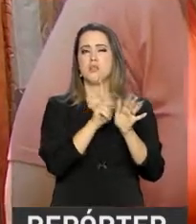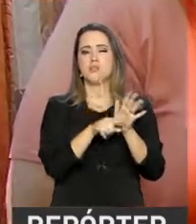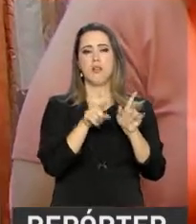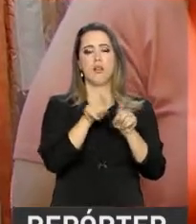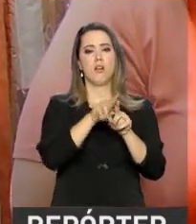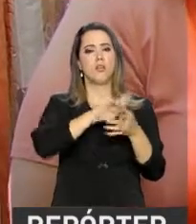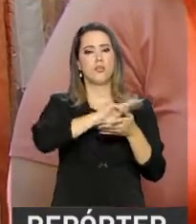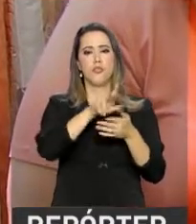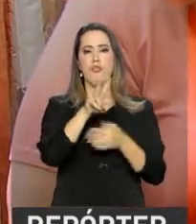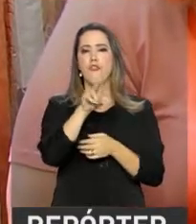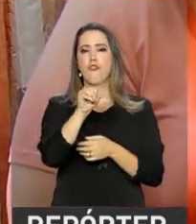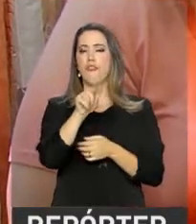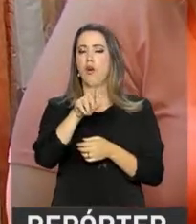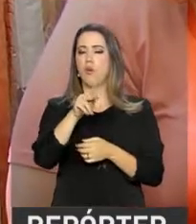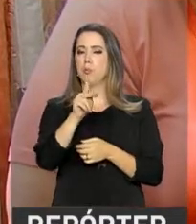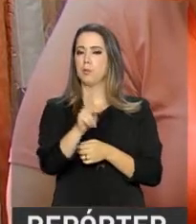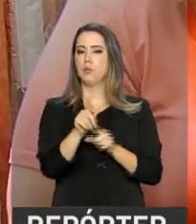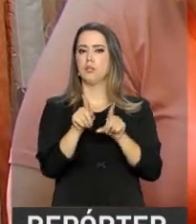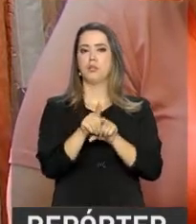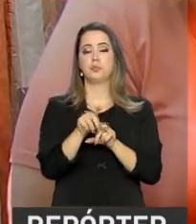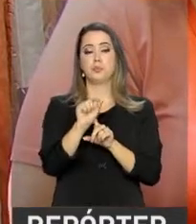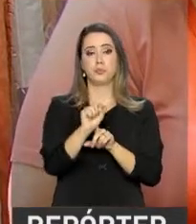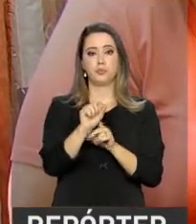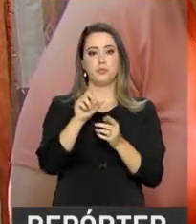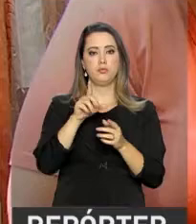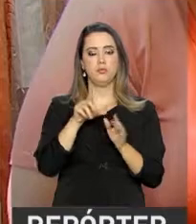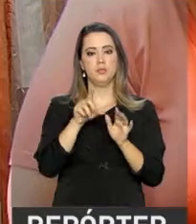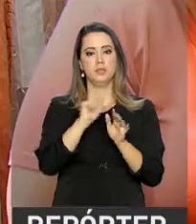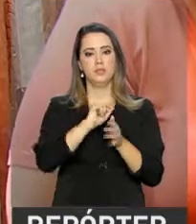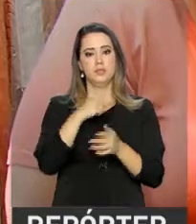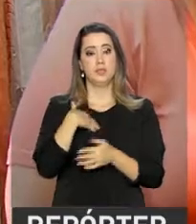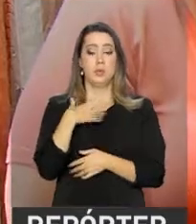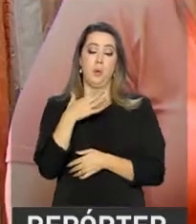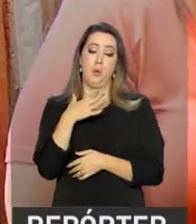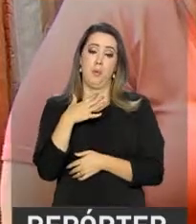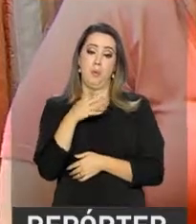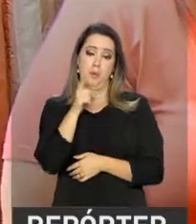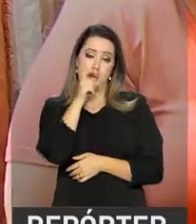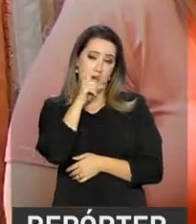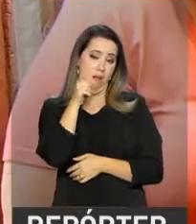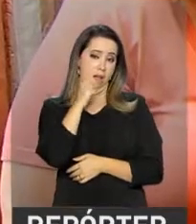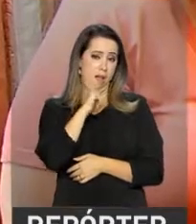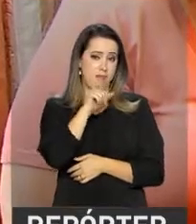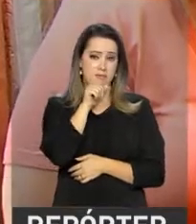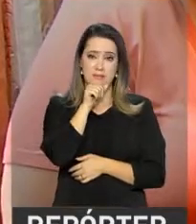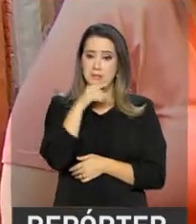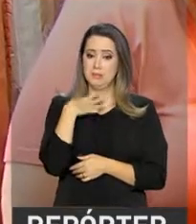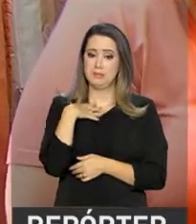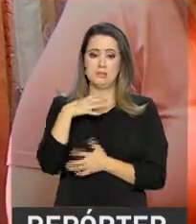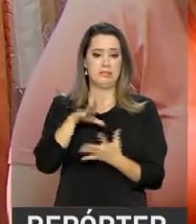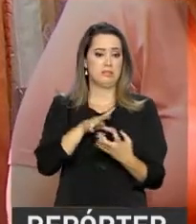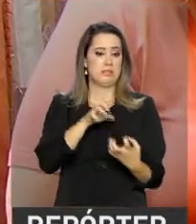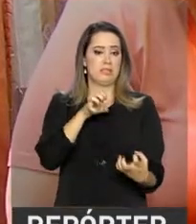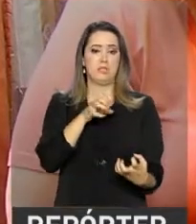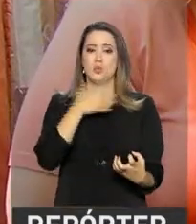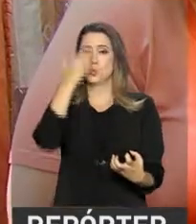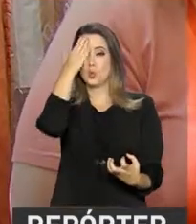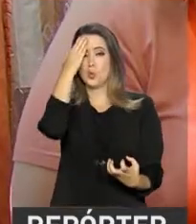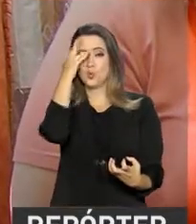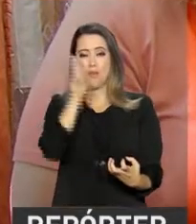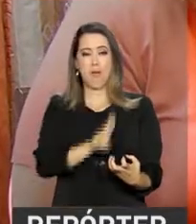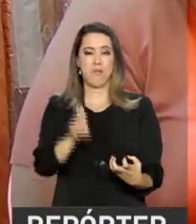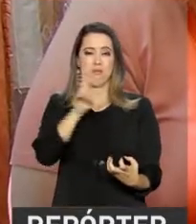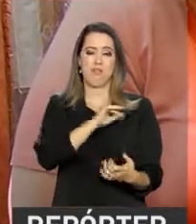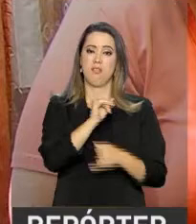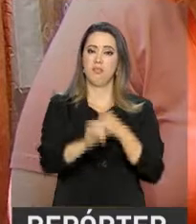é os meus pais da comunidade não tenho acesso desses aplicativos que